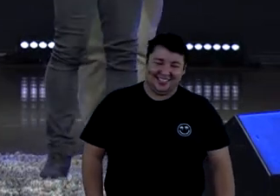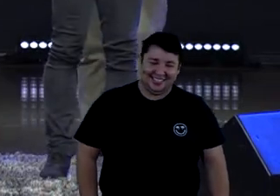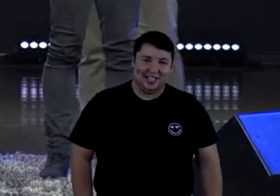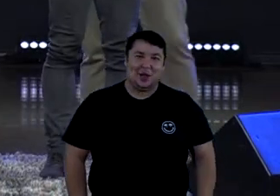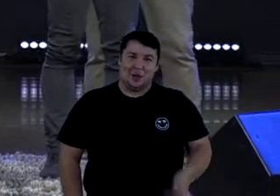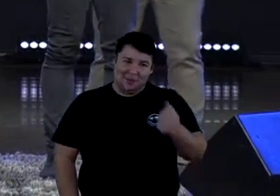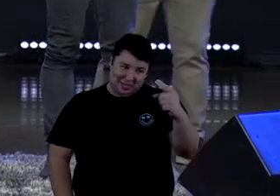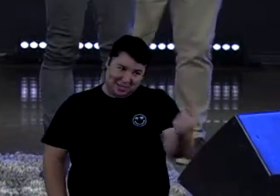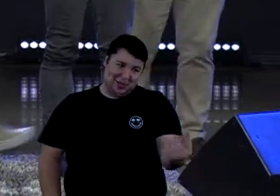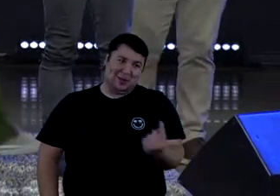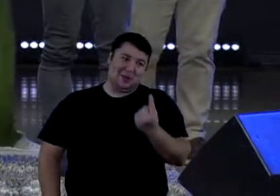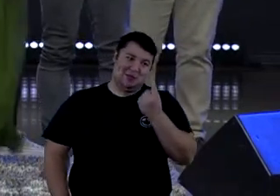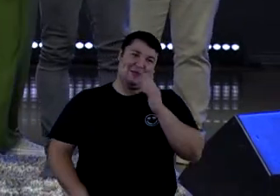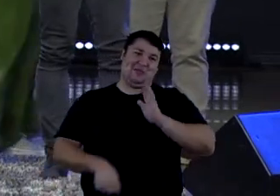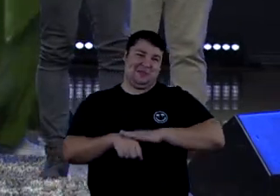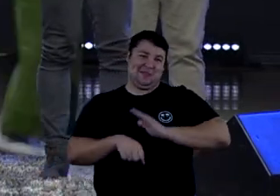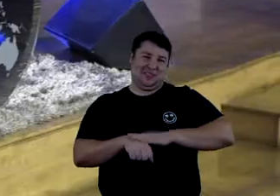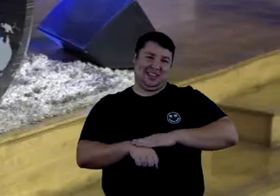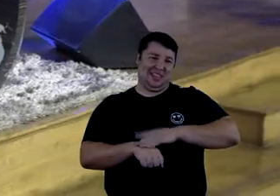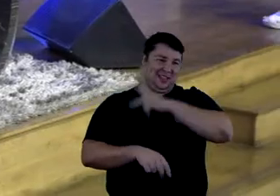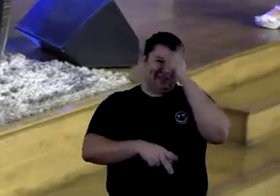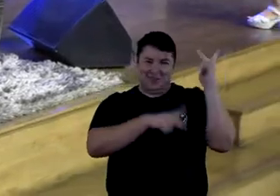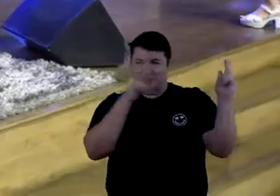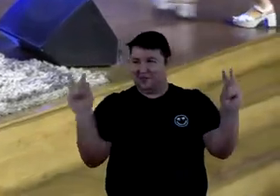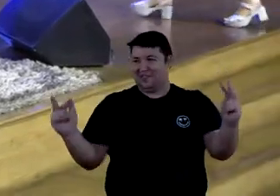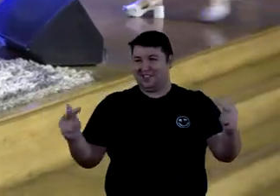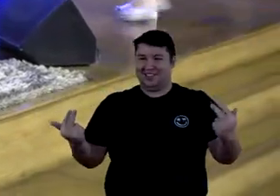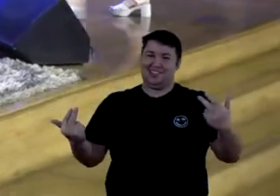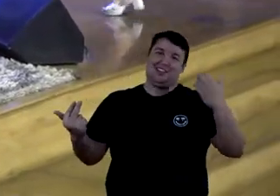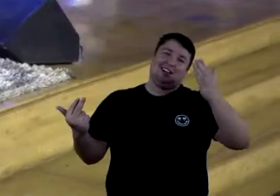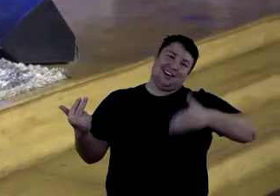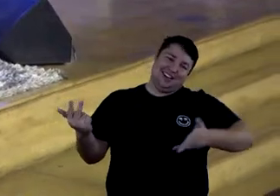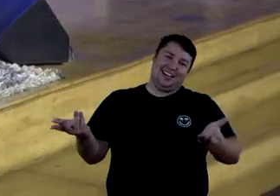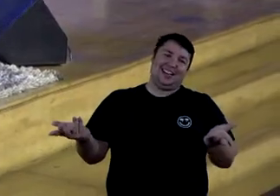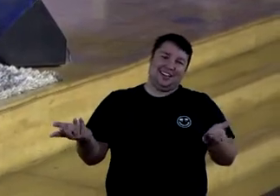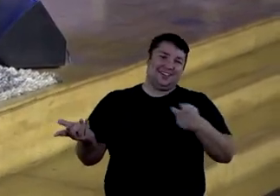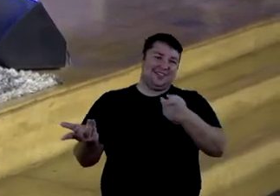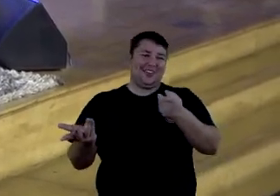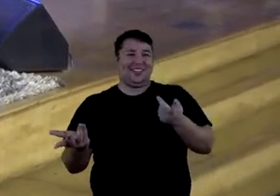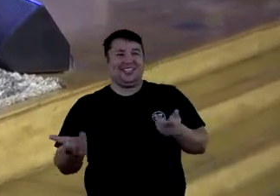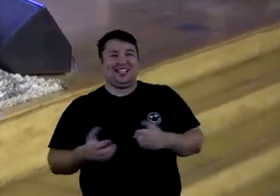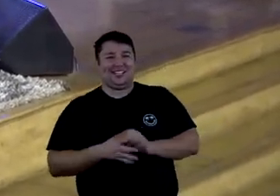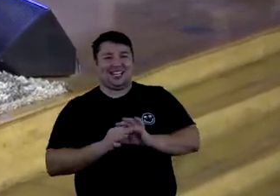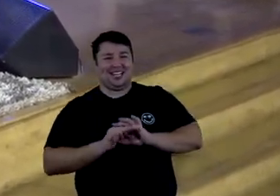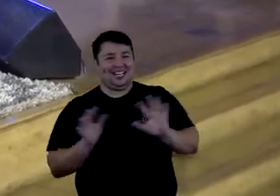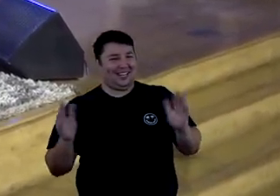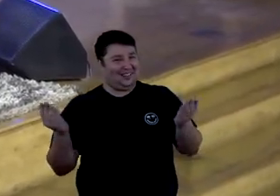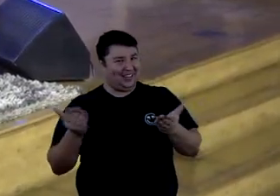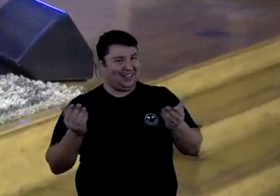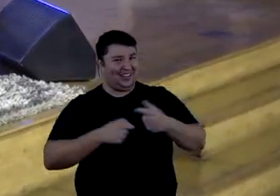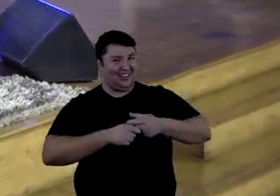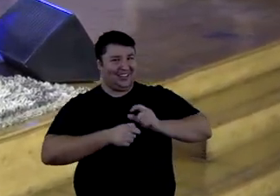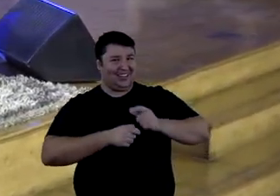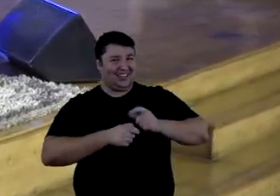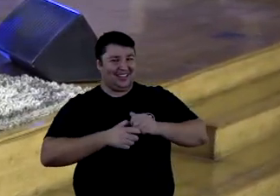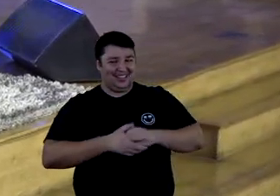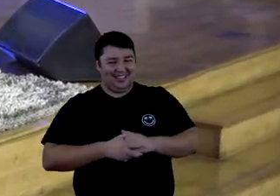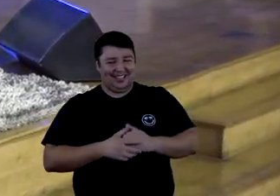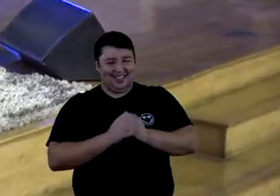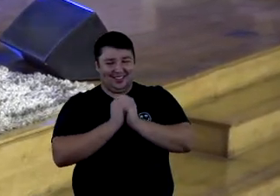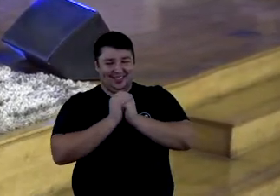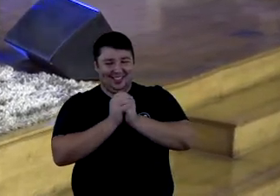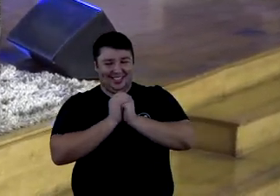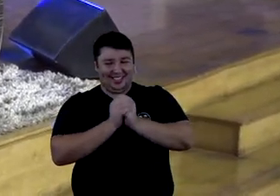Tem que subir aqui para fazer um desfile para a galera já olhar. Você tá na pista agora com a caixinha. Amém,